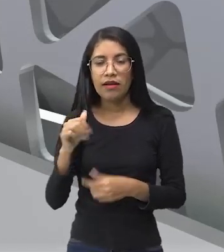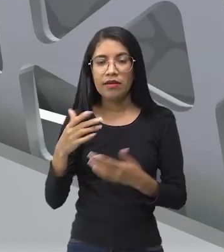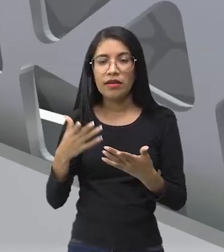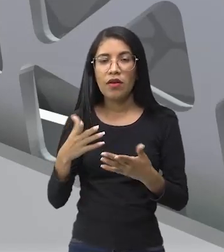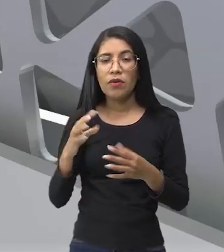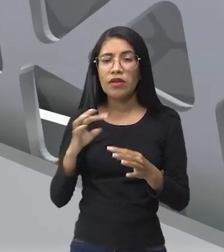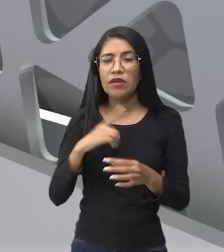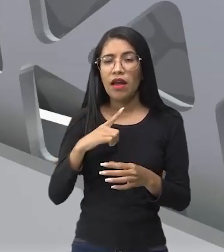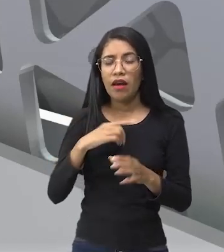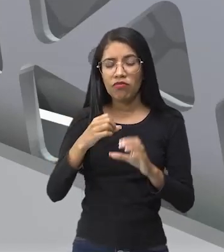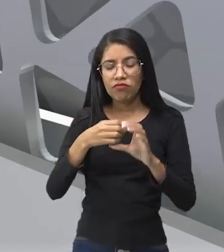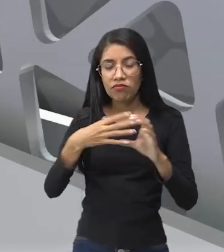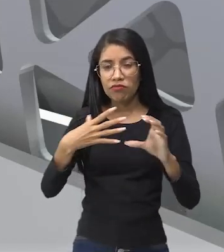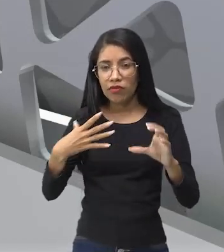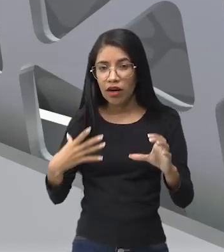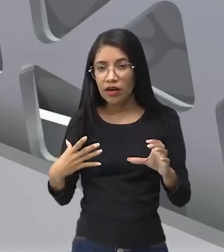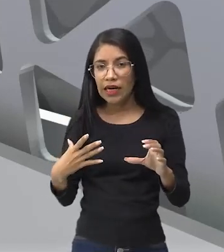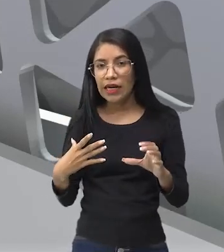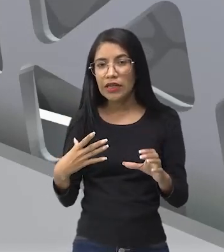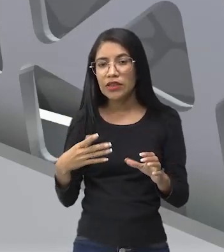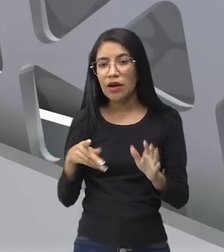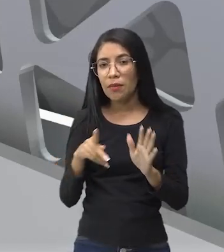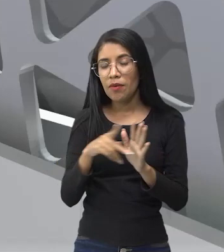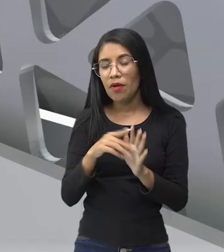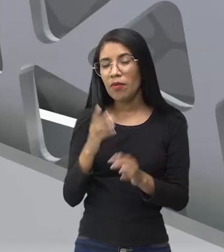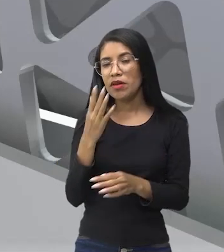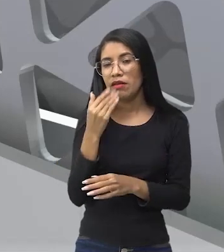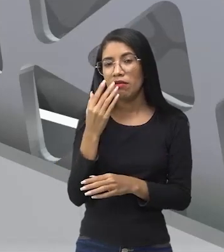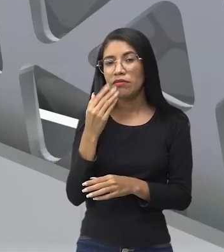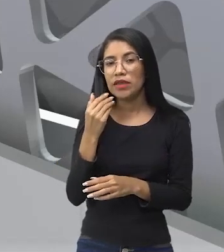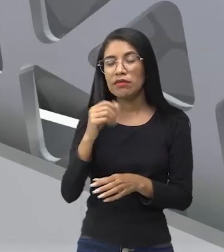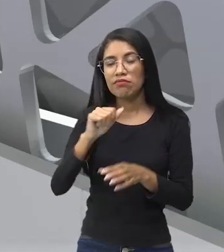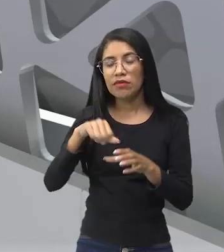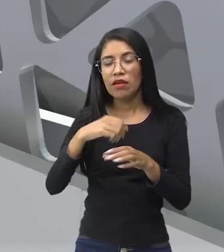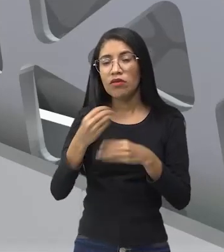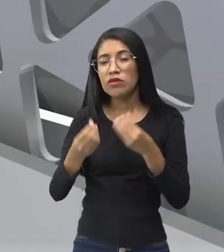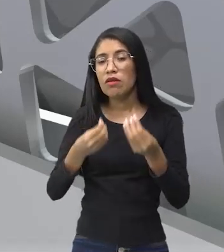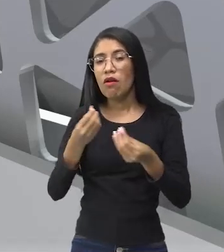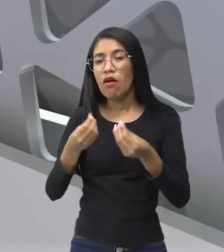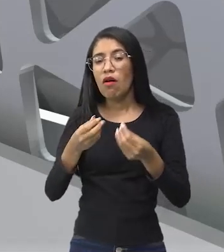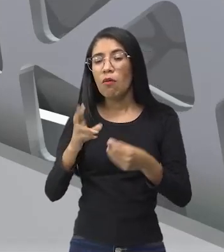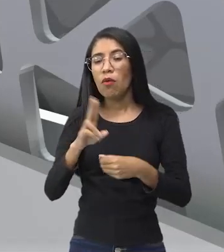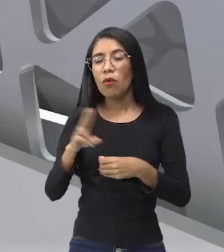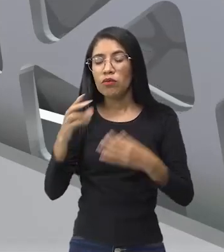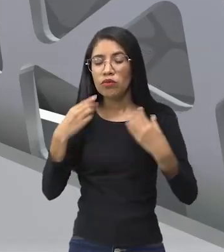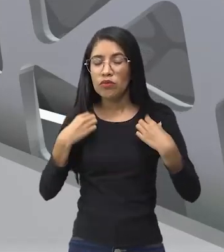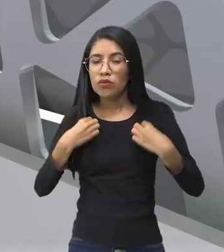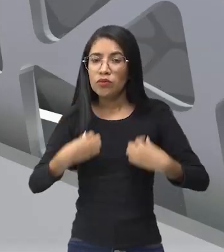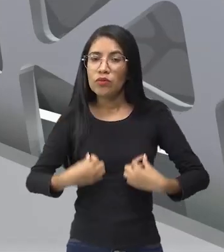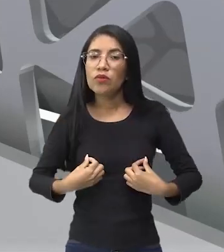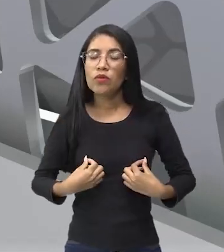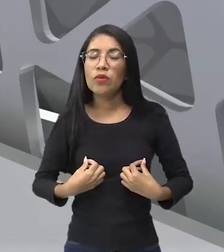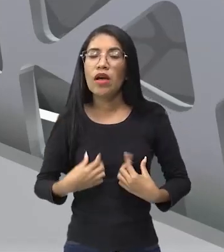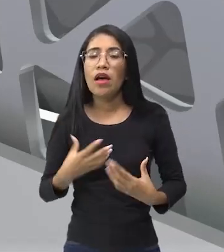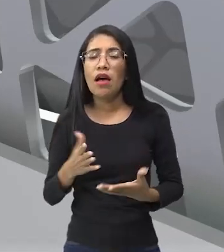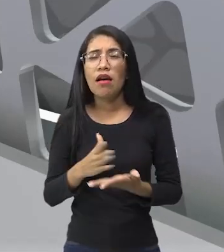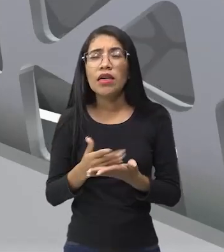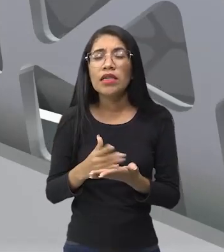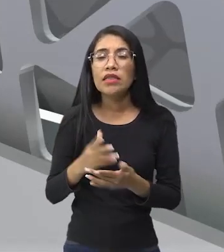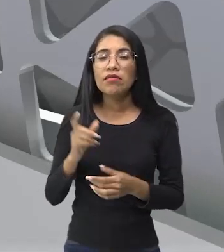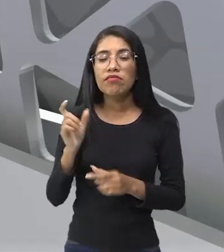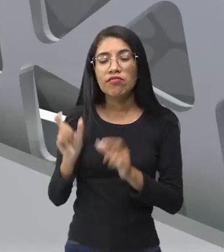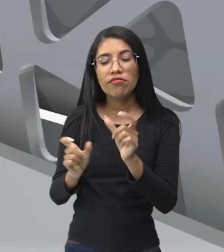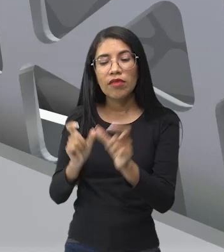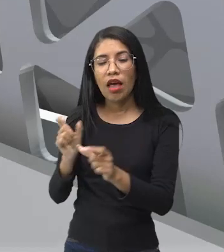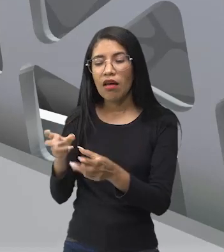há toda essa característica na nossa alimentação, na nossa forma de se vestir. Às vezes as pessoas,